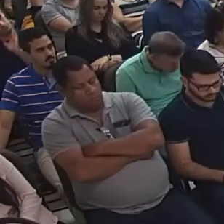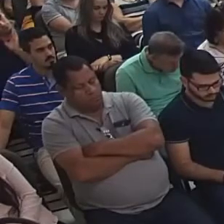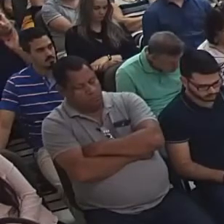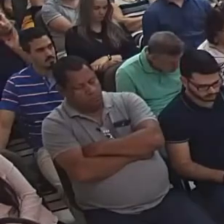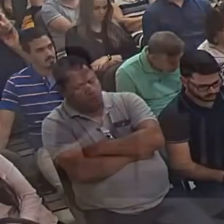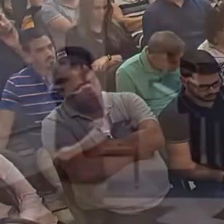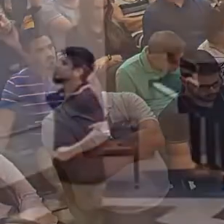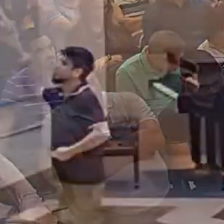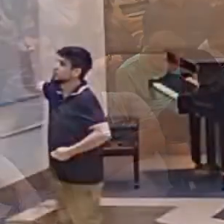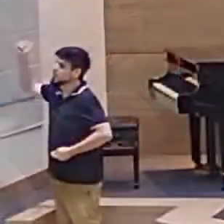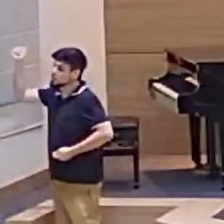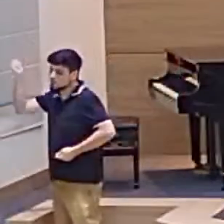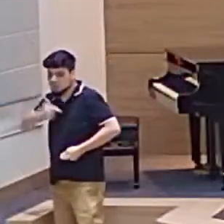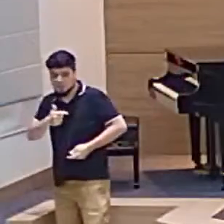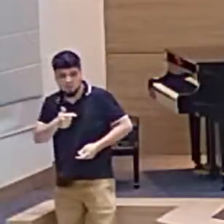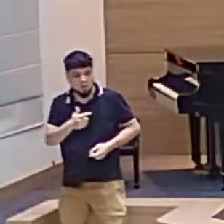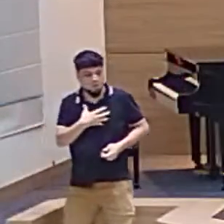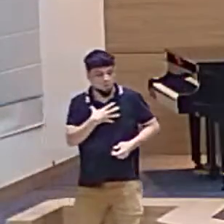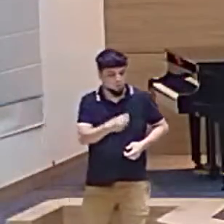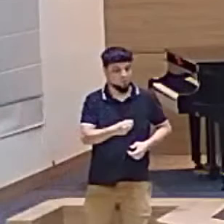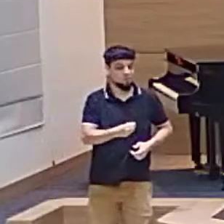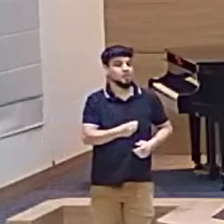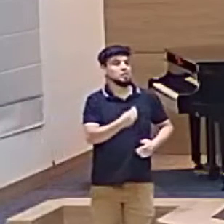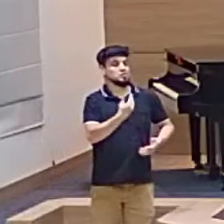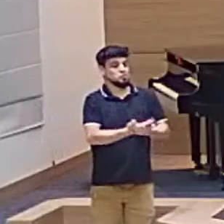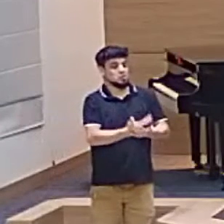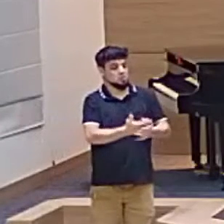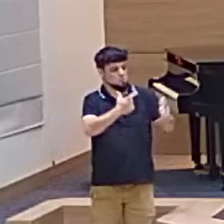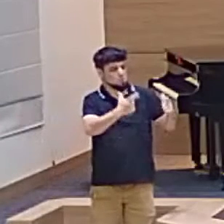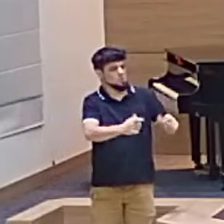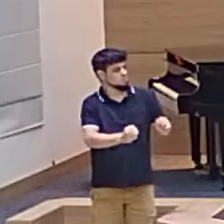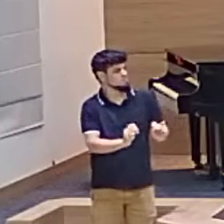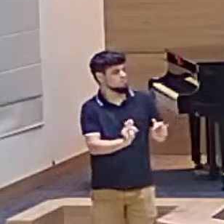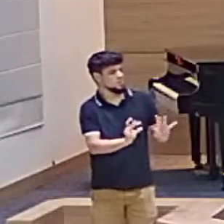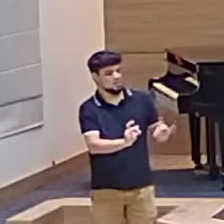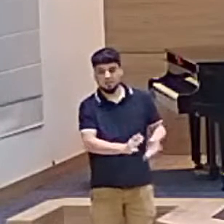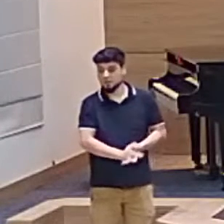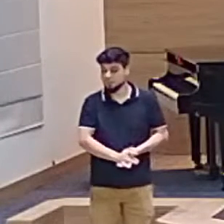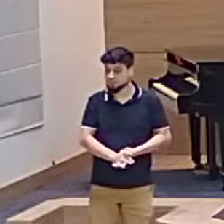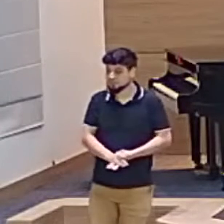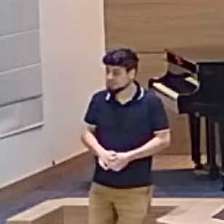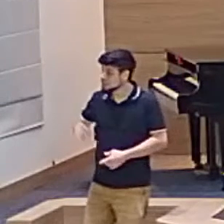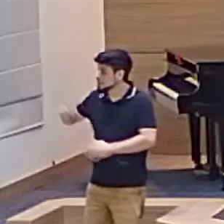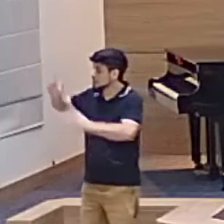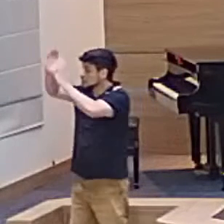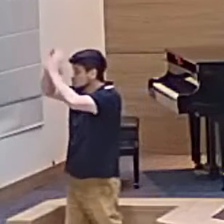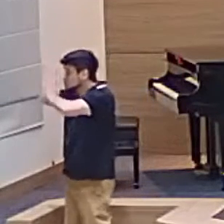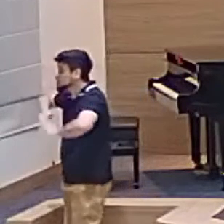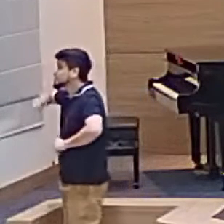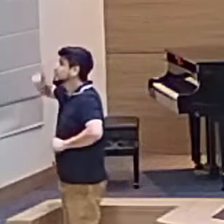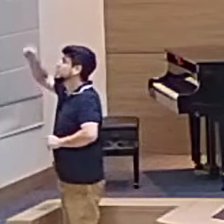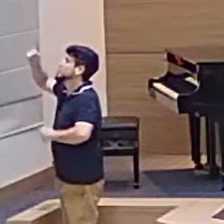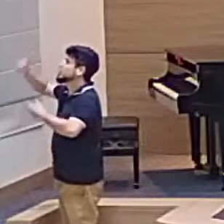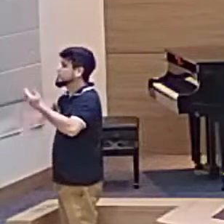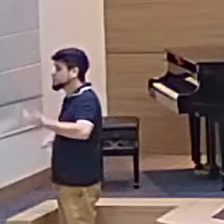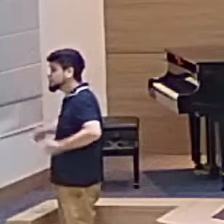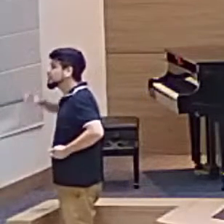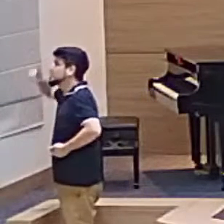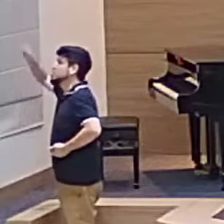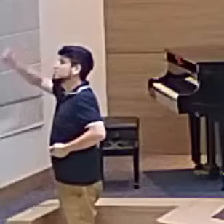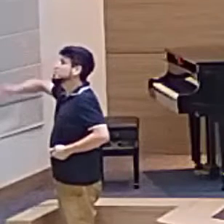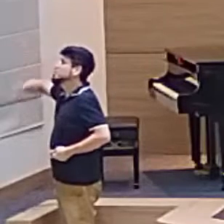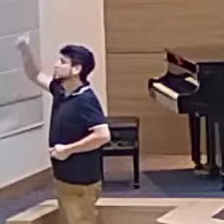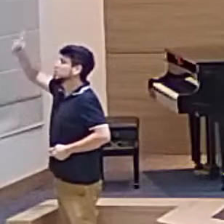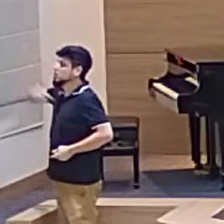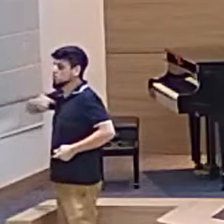está na melhor instituição de ensino que existe na cidade ele entendeu que servir a Deus é eu é melhor do que ocupar a